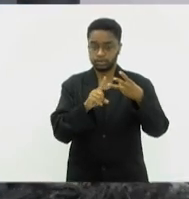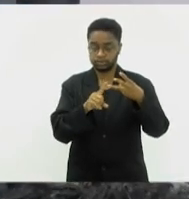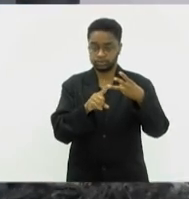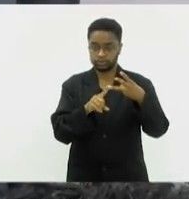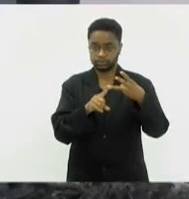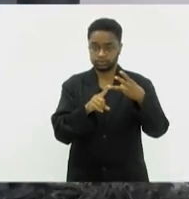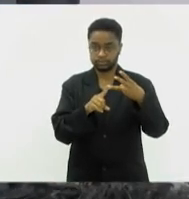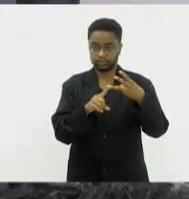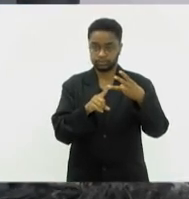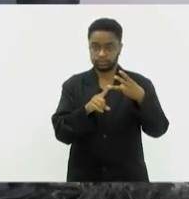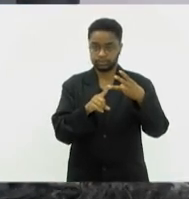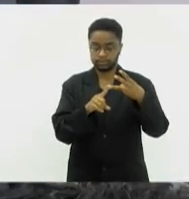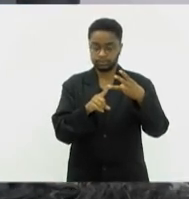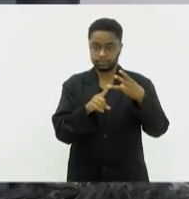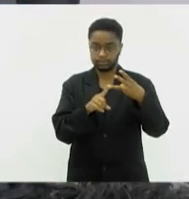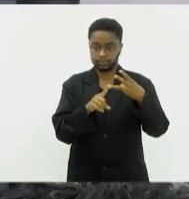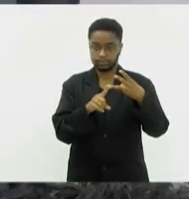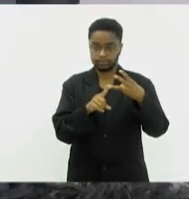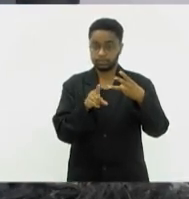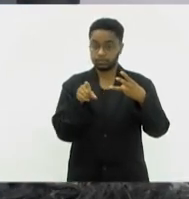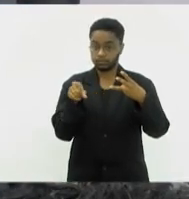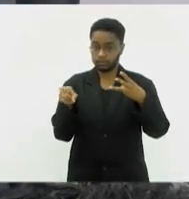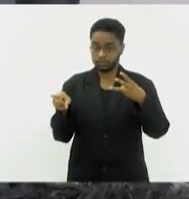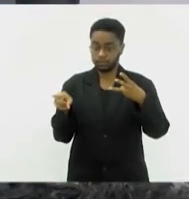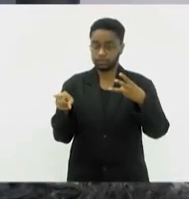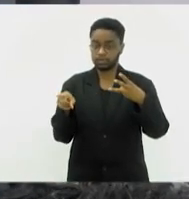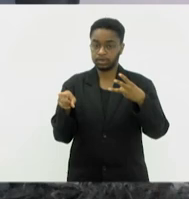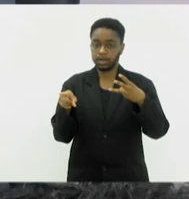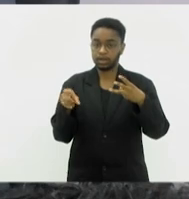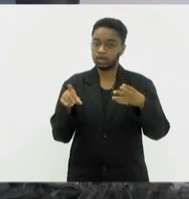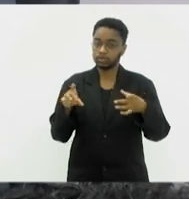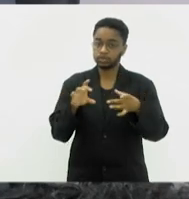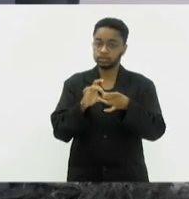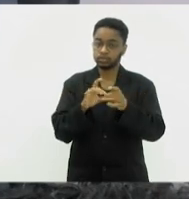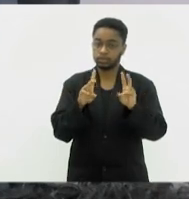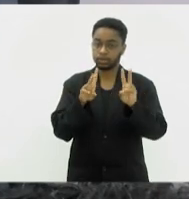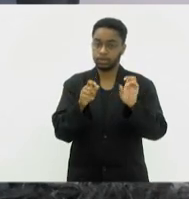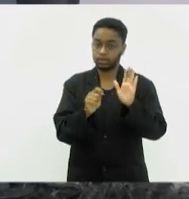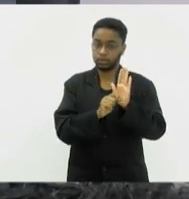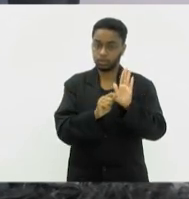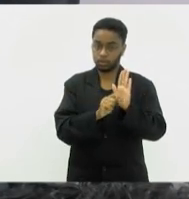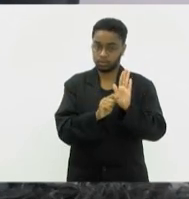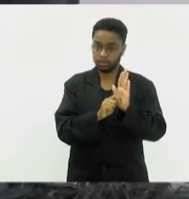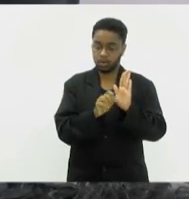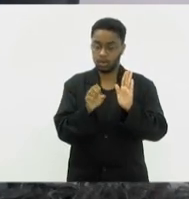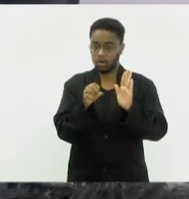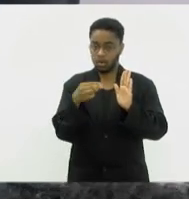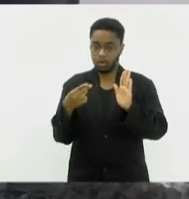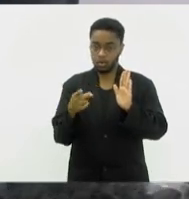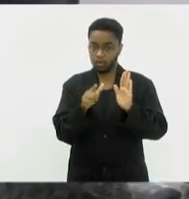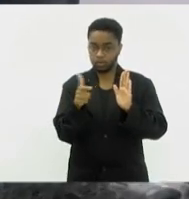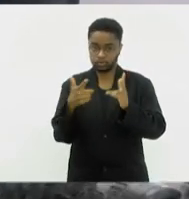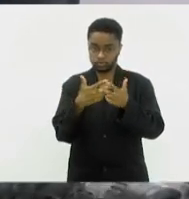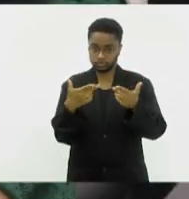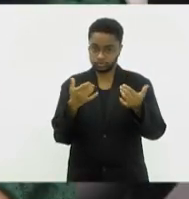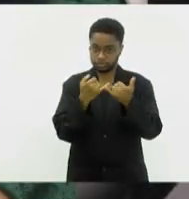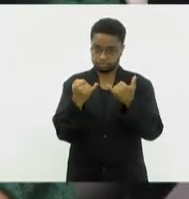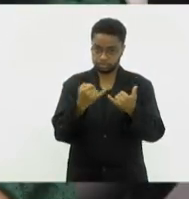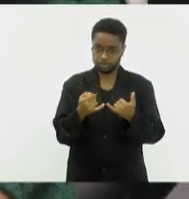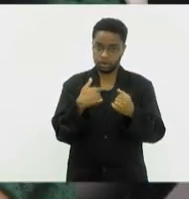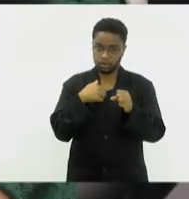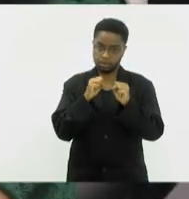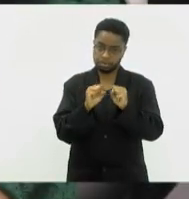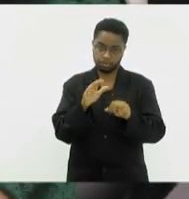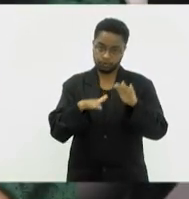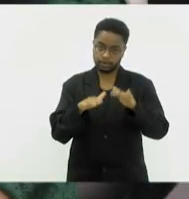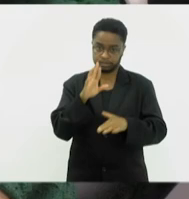senhor foi envolvido com um episódio relacionado à droga, porte de droga ou algo similar, posso estar sendo errado. Sim. O senhor